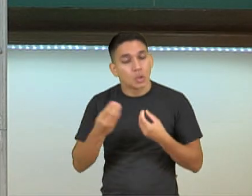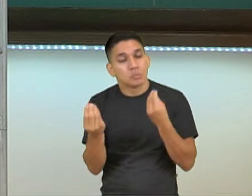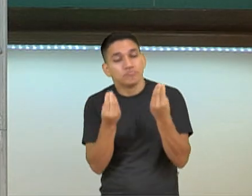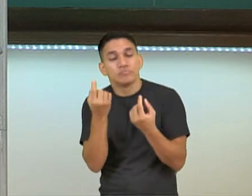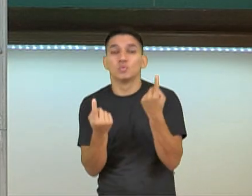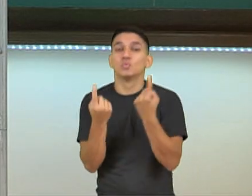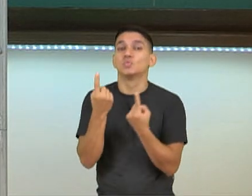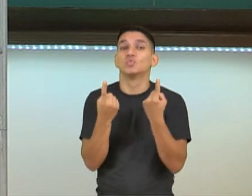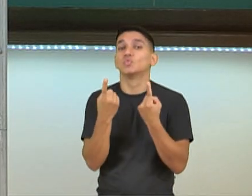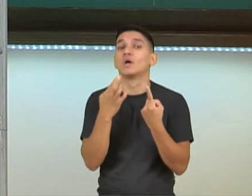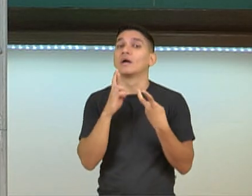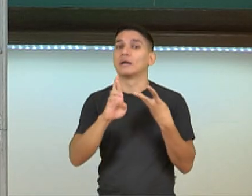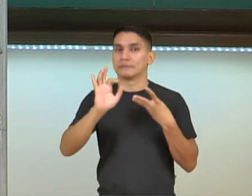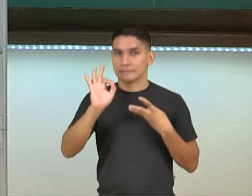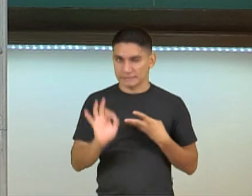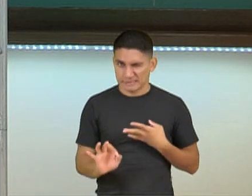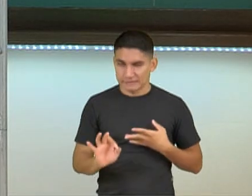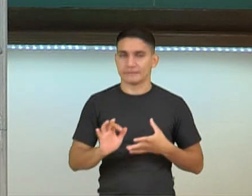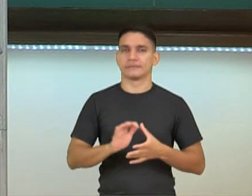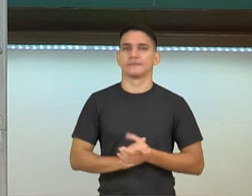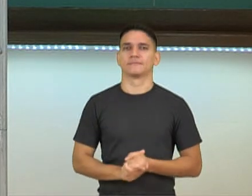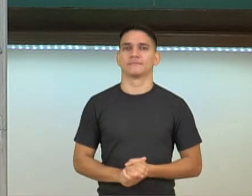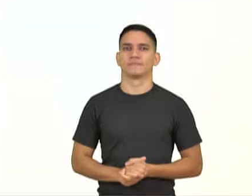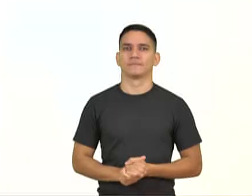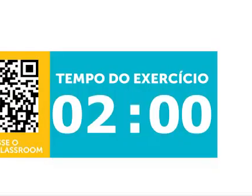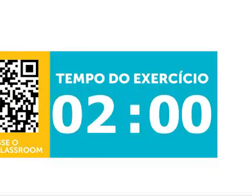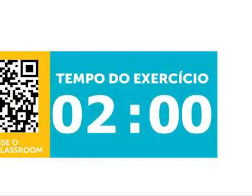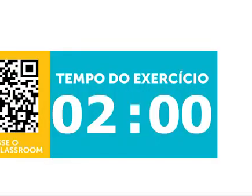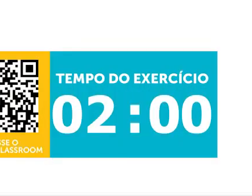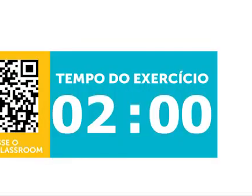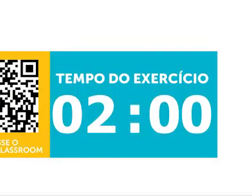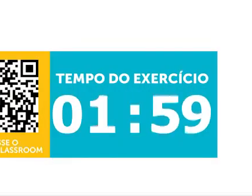ver o que vocês responderam e qual é a resposta correta.